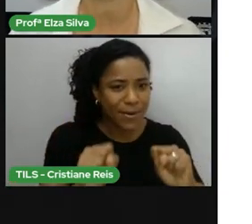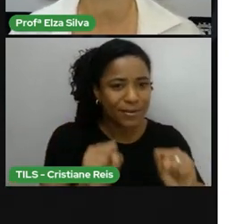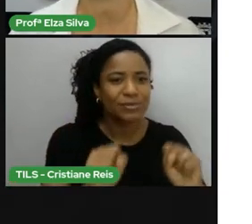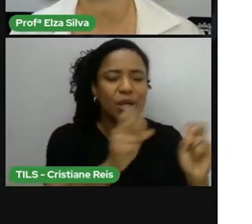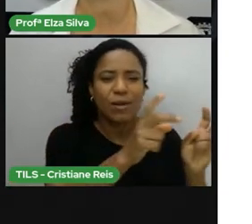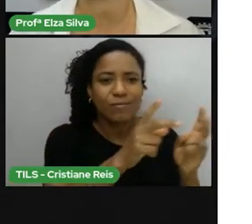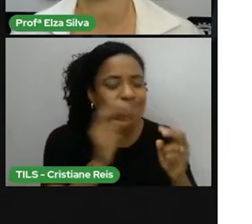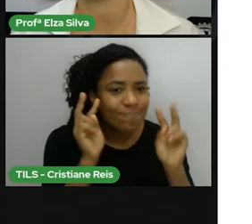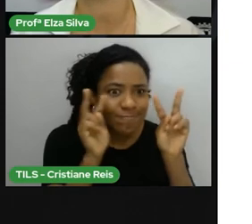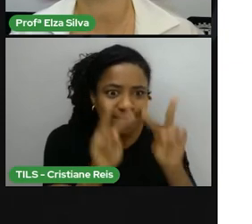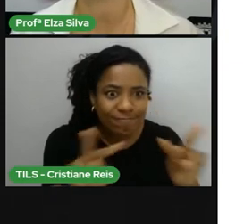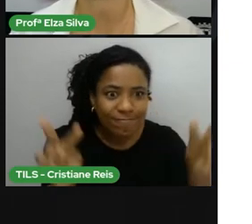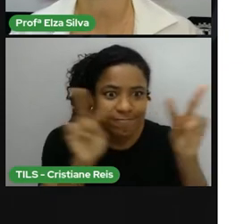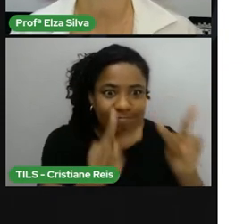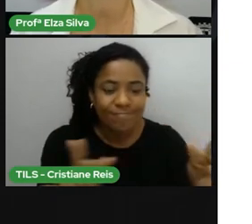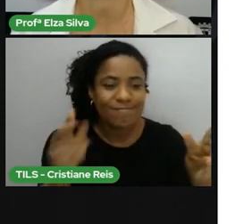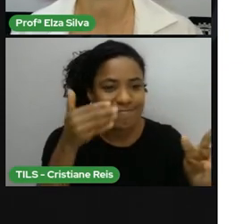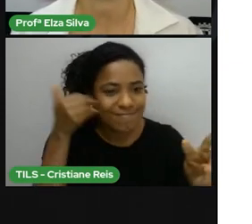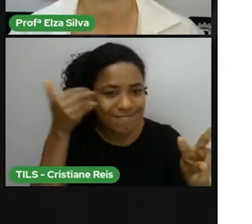E